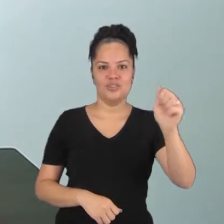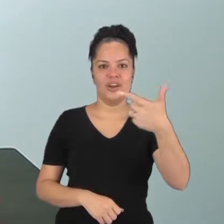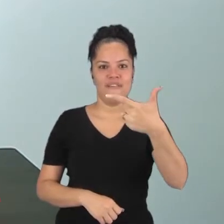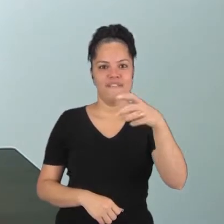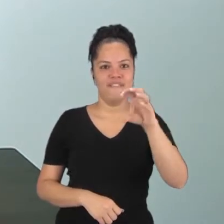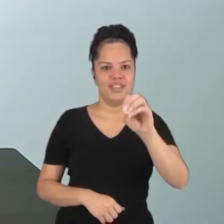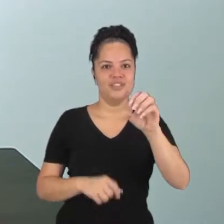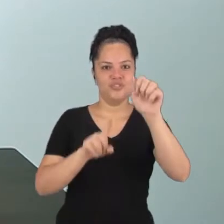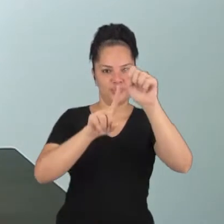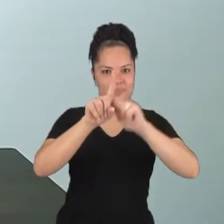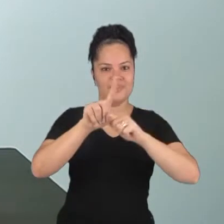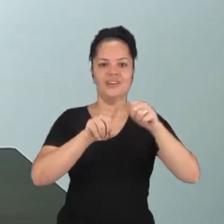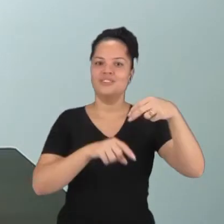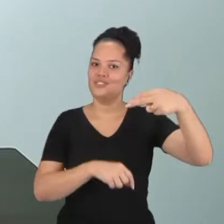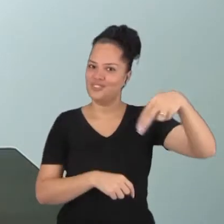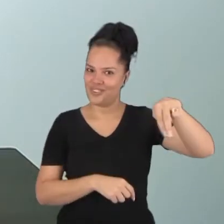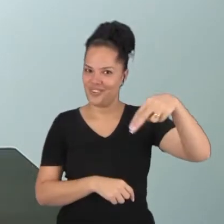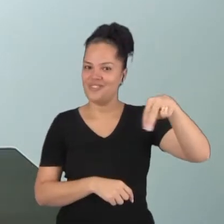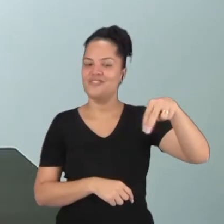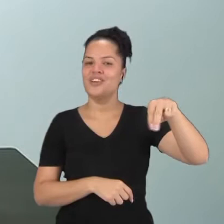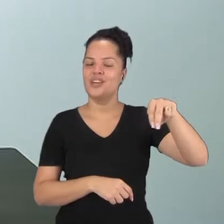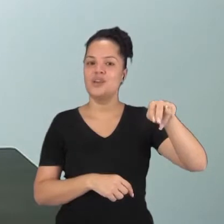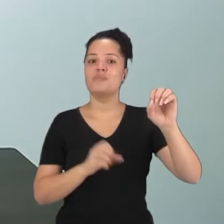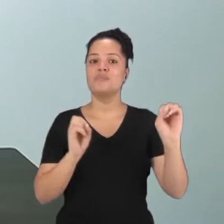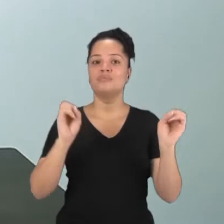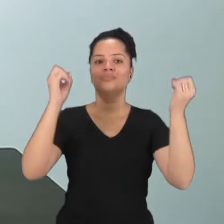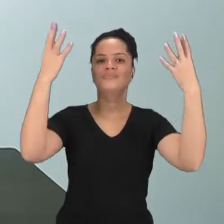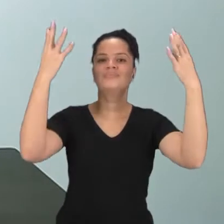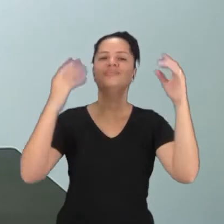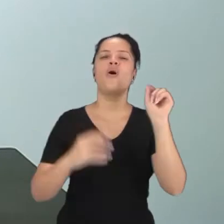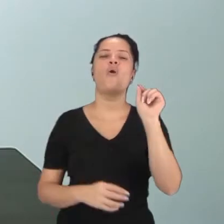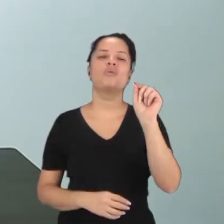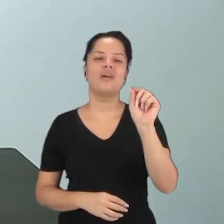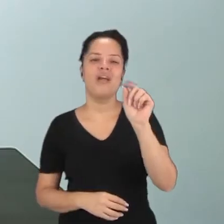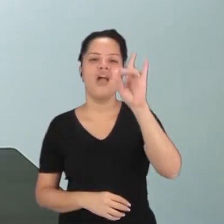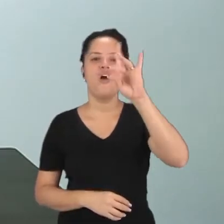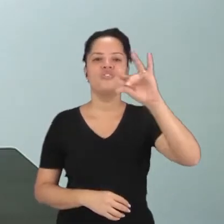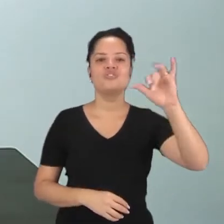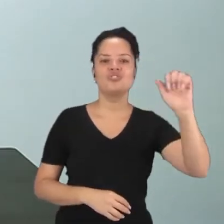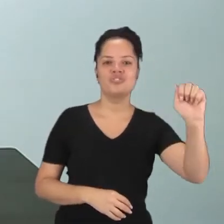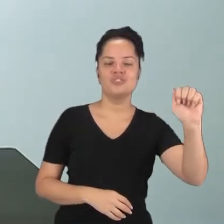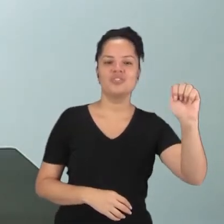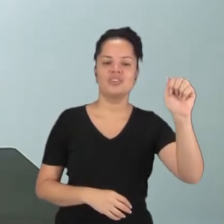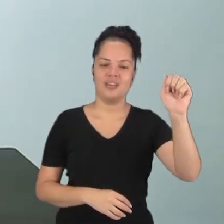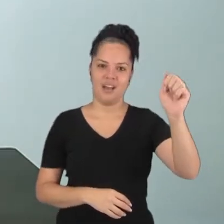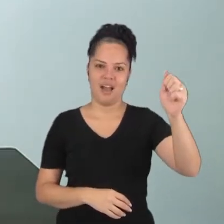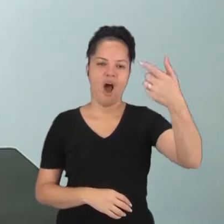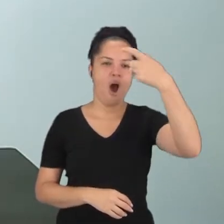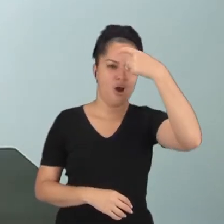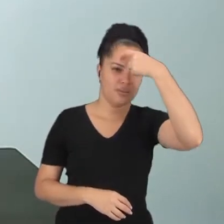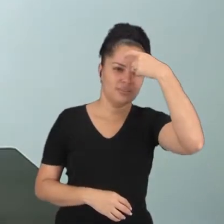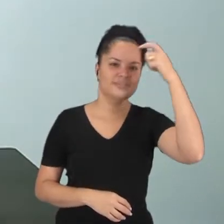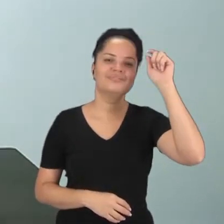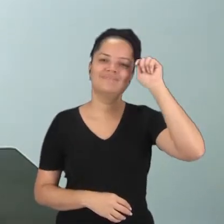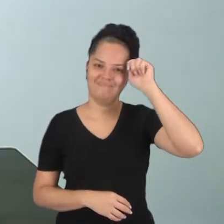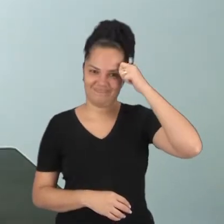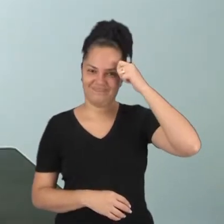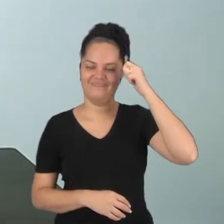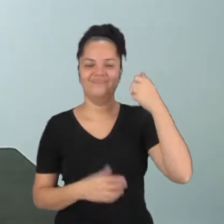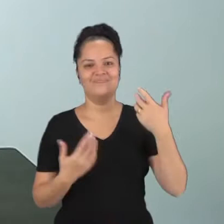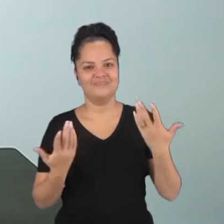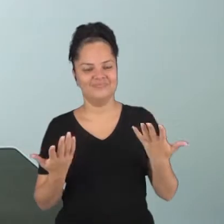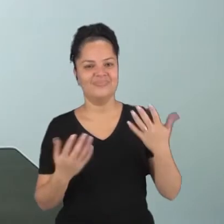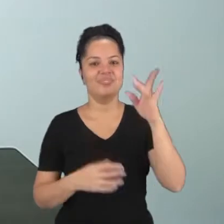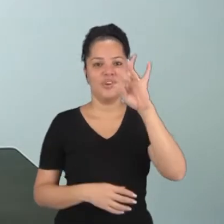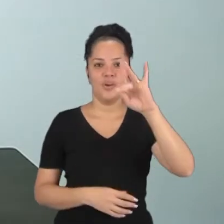nós comemoramos, o quê? O Dia da Consciência Negra, isso mesmo. É